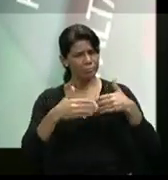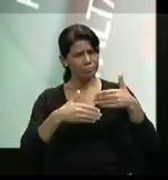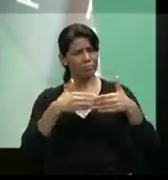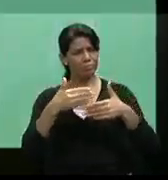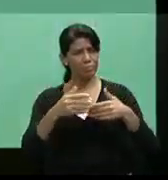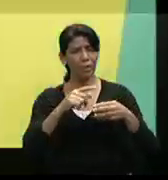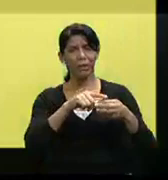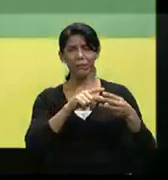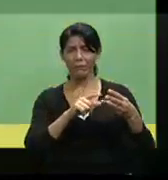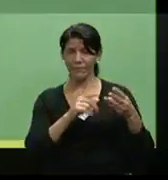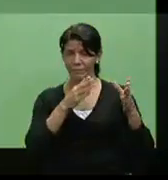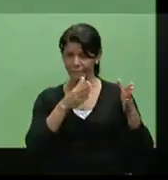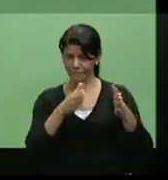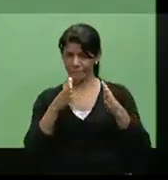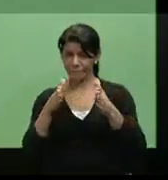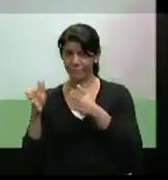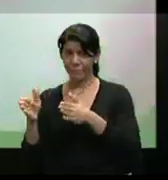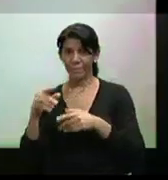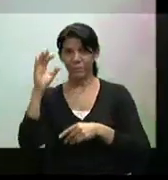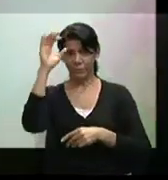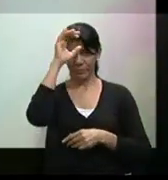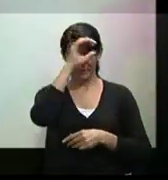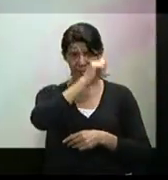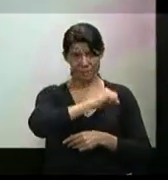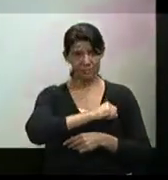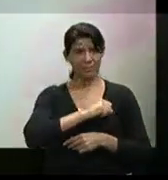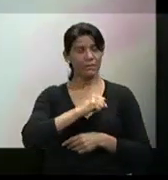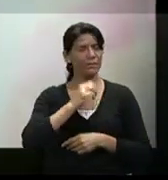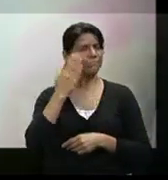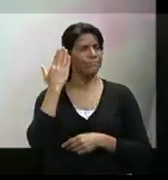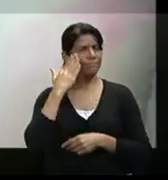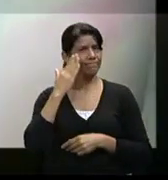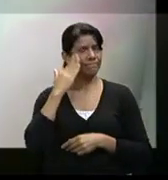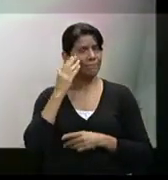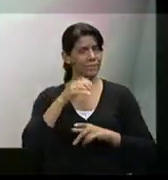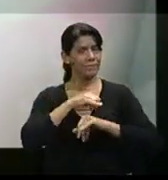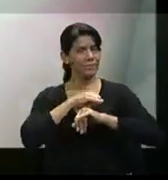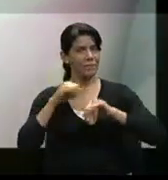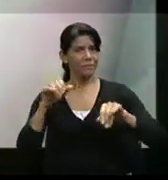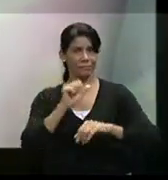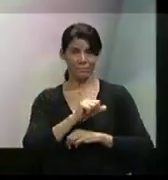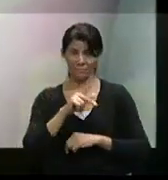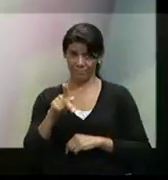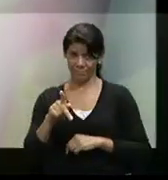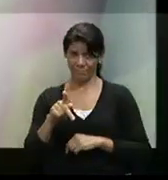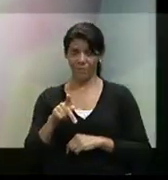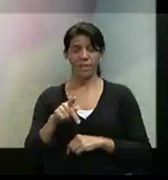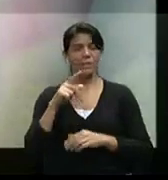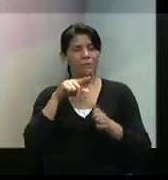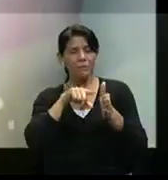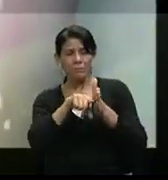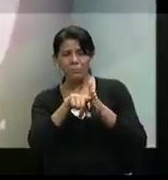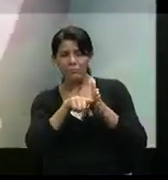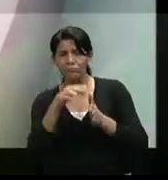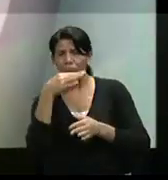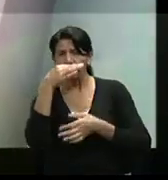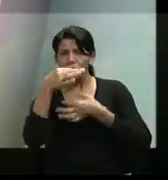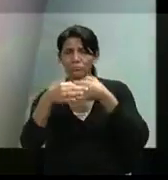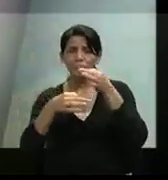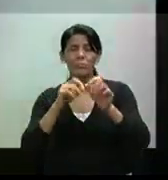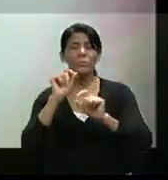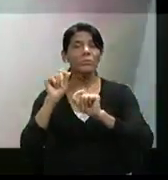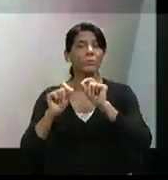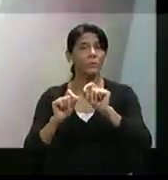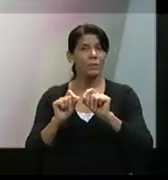3 passos. Compreendemos e interpretamos o enunciado da SP. Levantamos hipóteses sobre